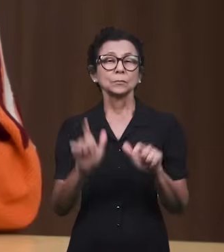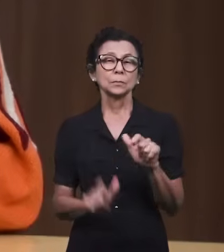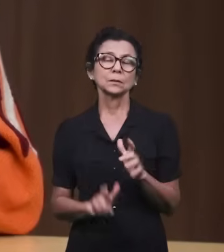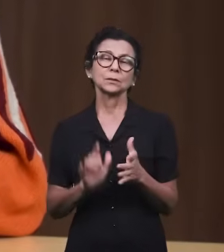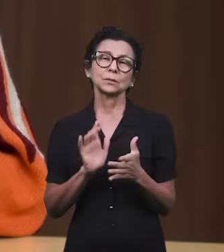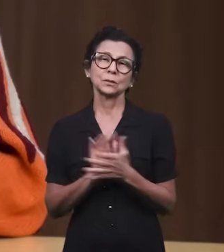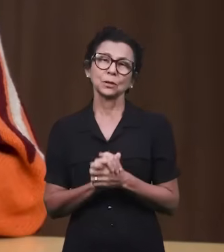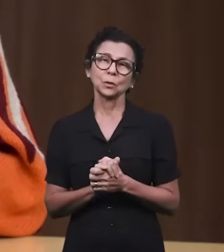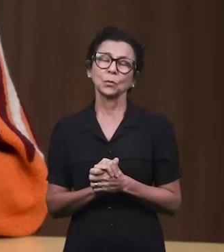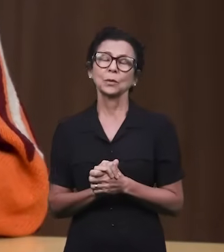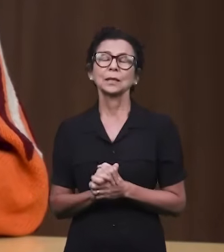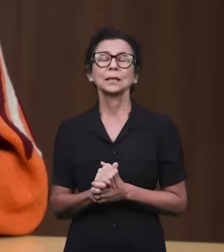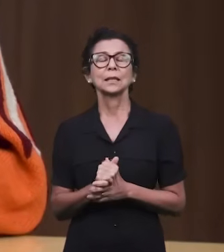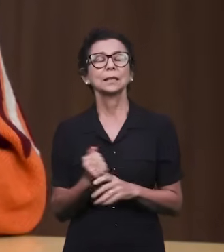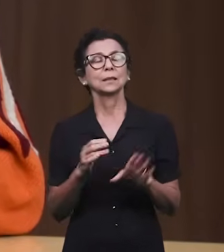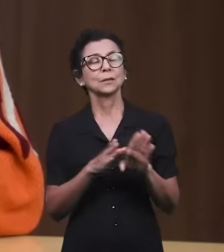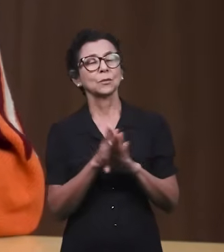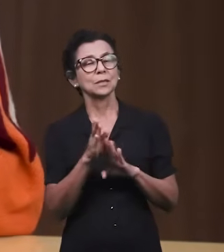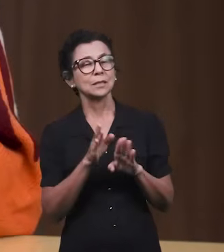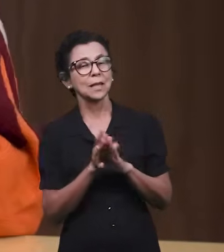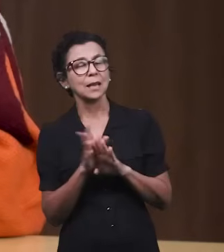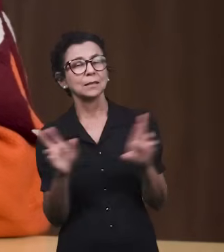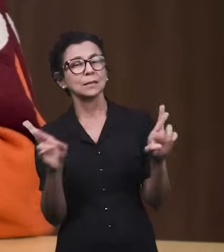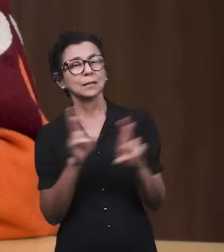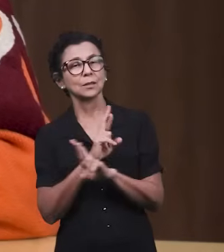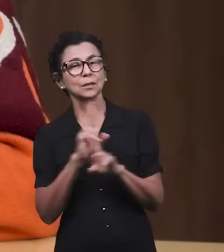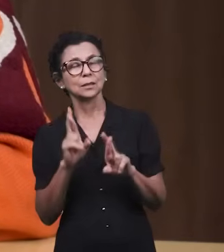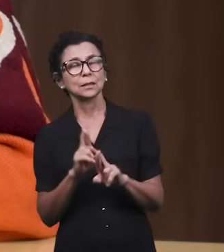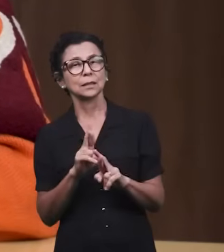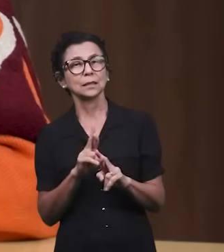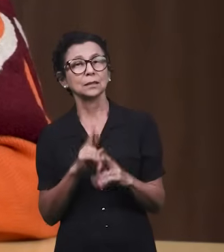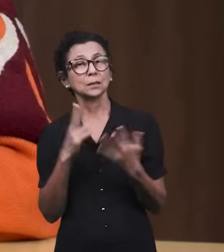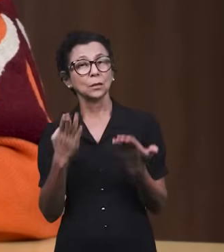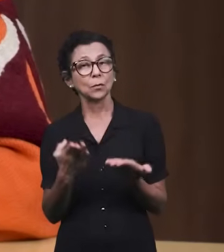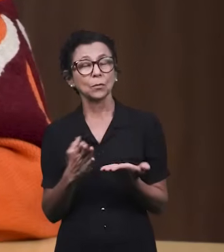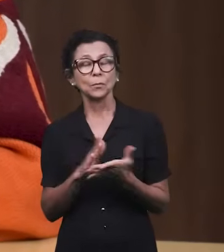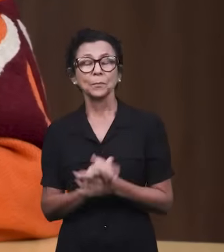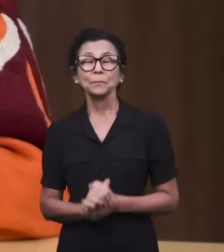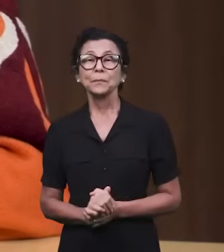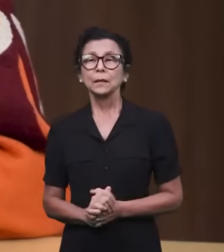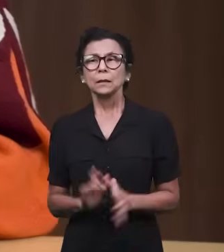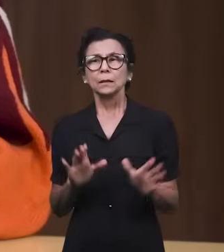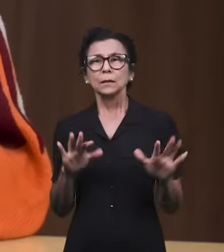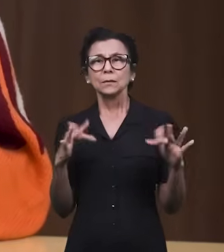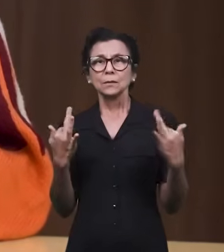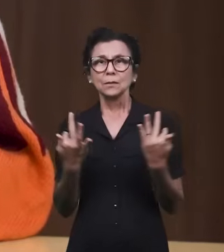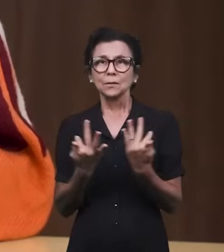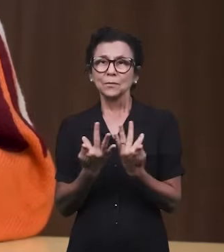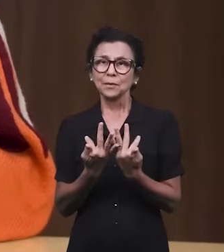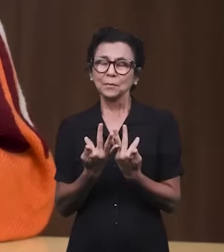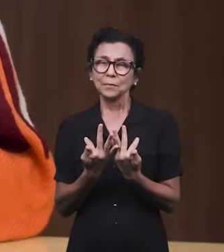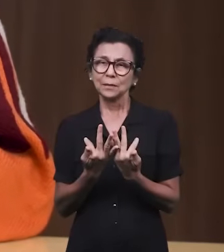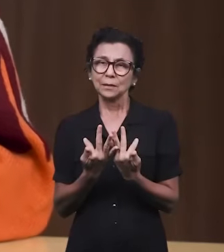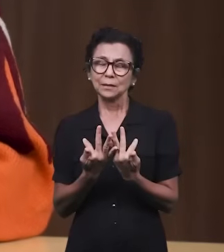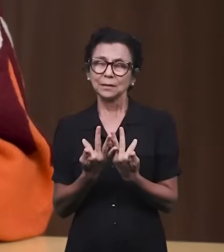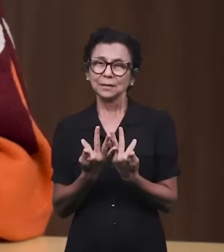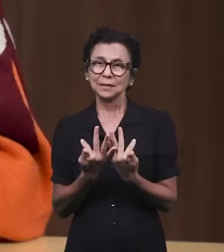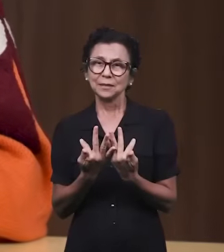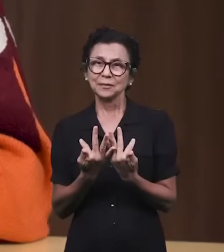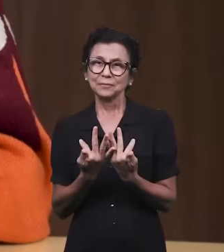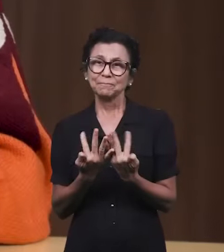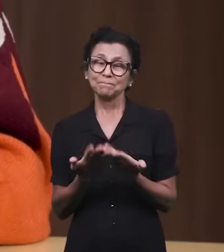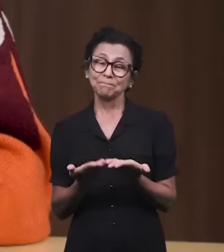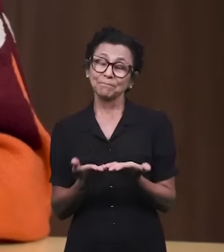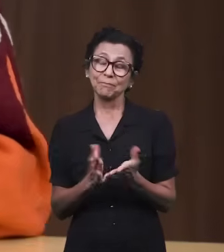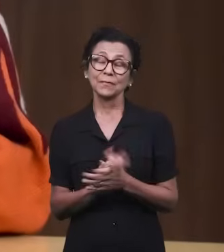que ama com firmeza. E nós entendemos que esse ajuste na nossa família, ele vai começar com gestos simples. Um